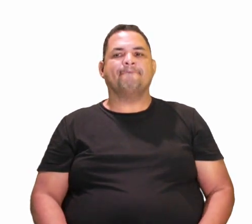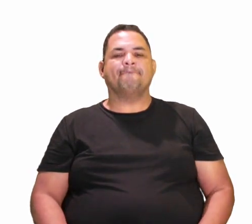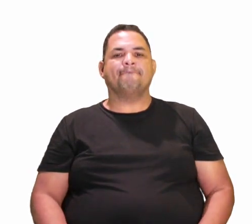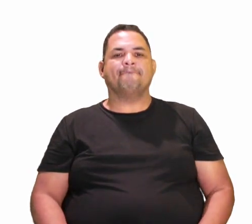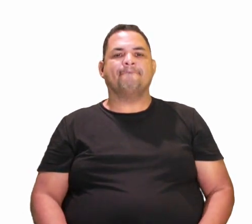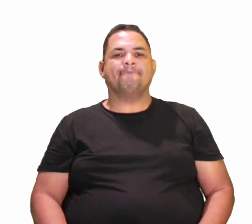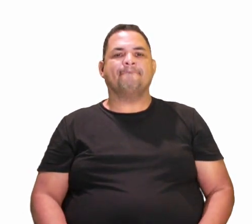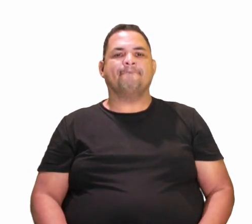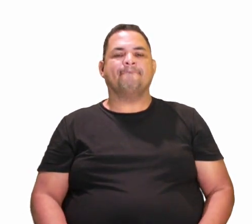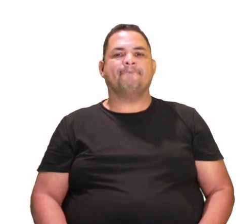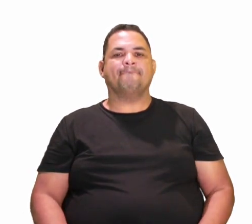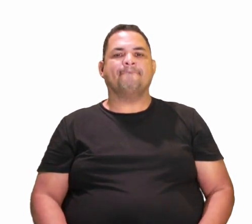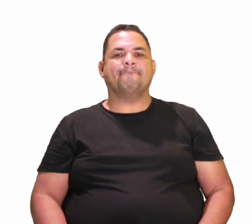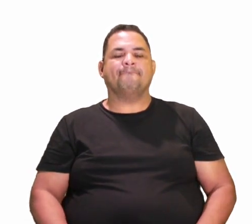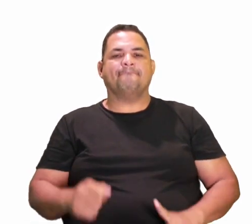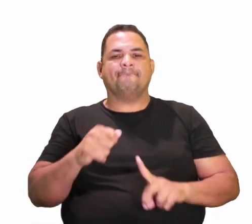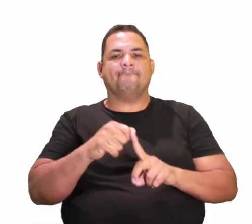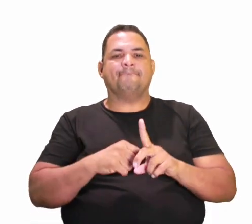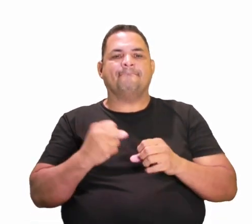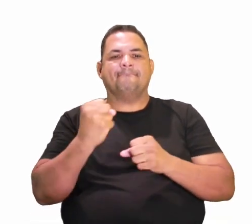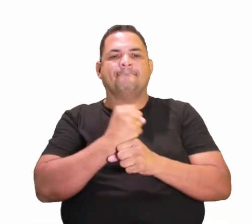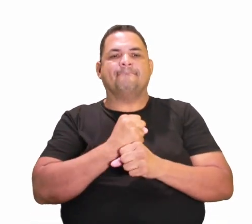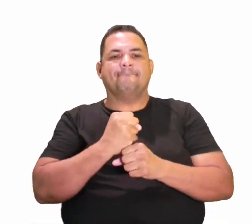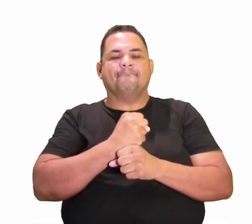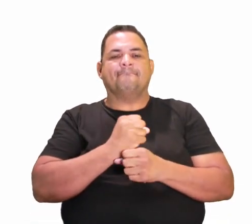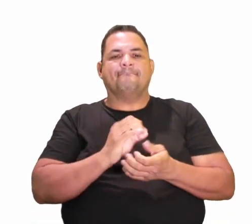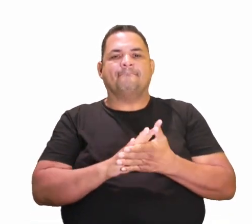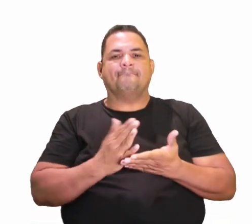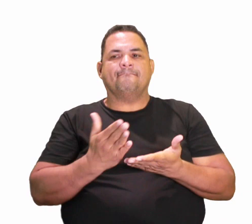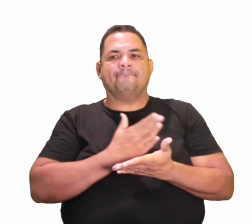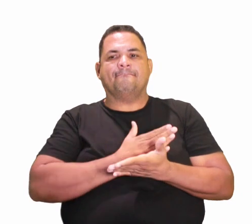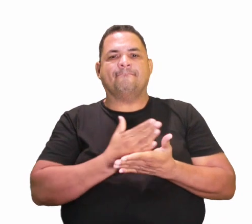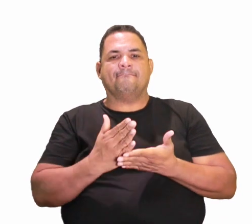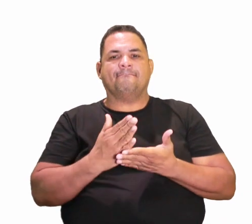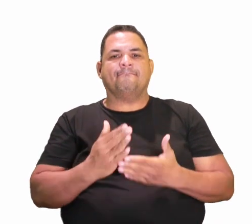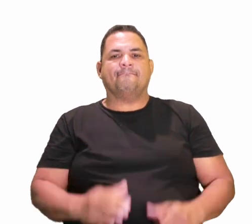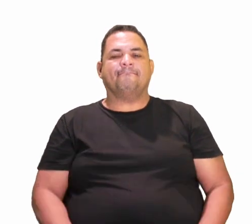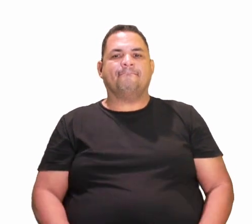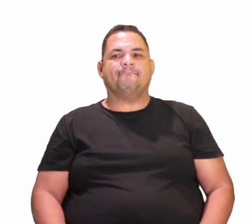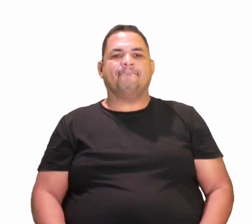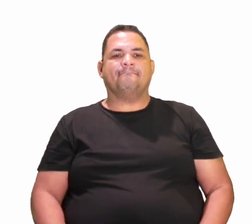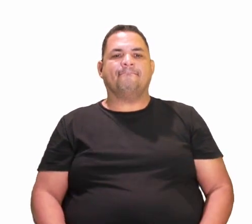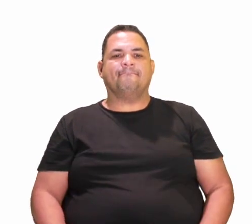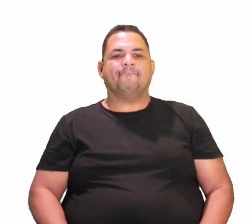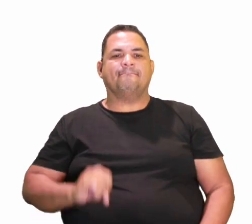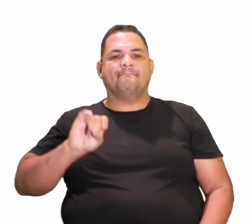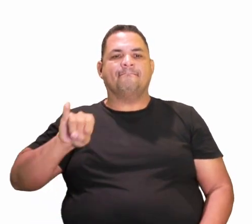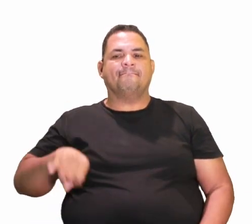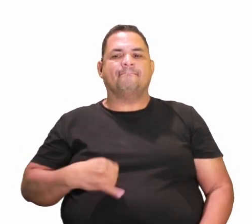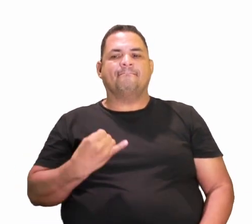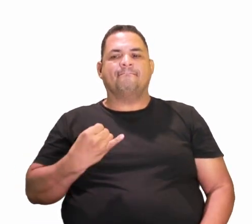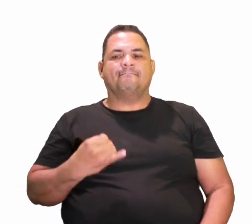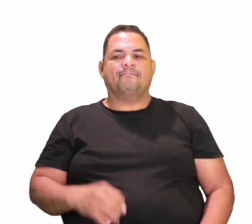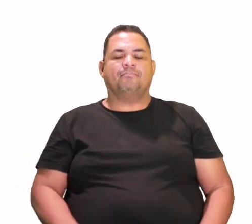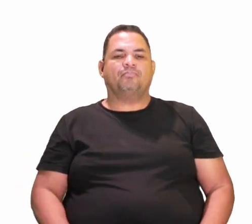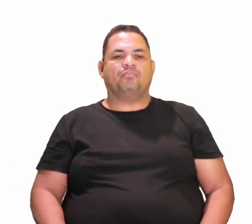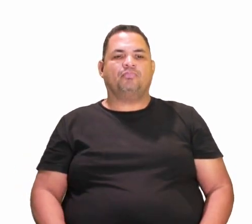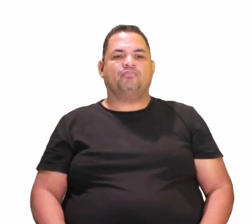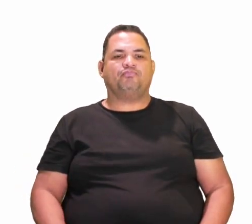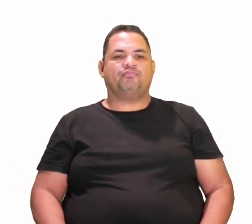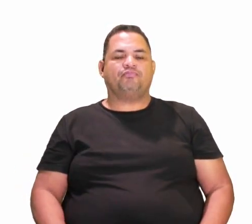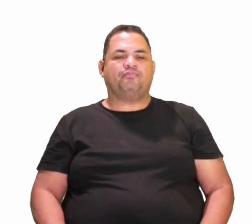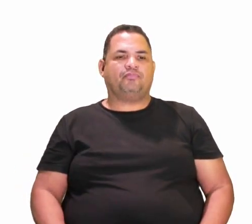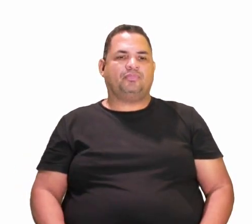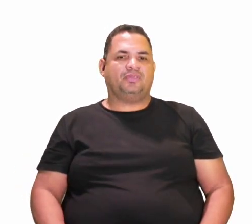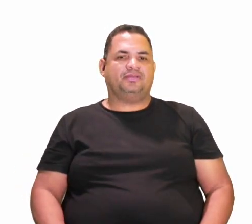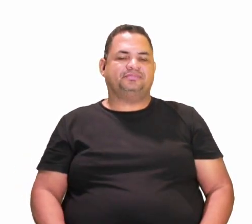Months of the year, os meses do ano. Então, vamos começar com ele. January. Janeiro.